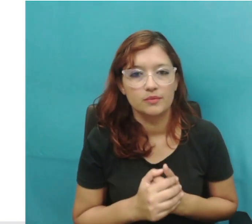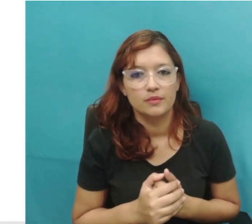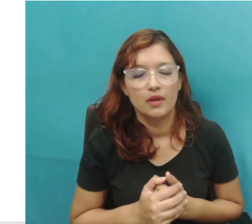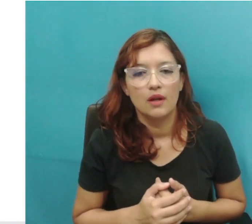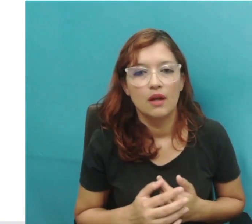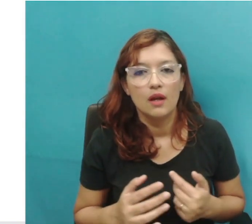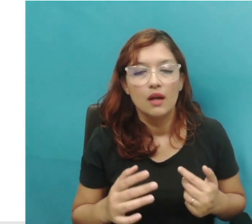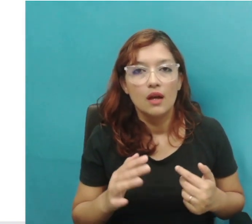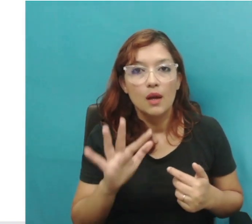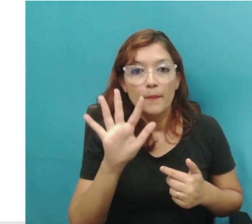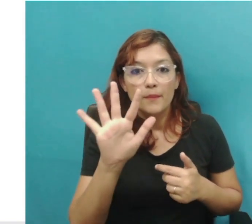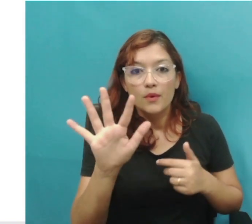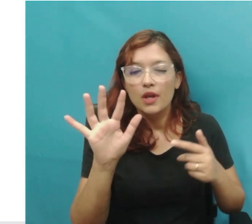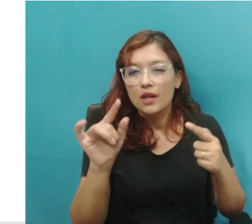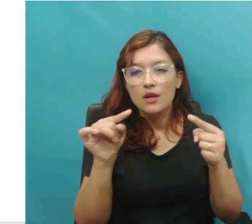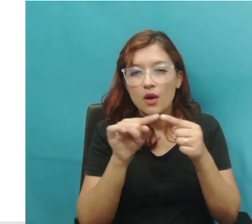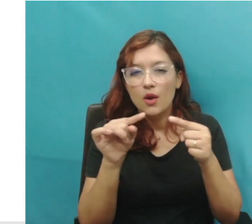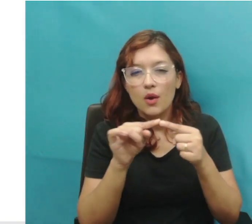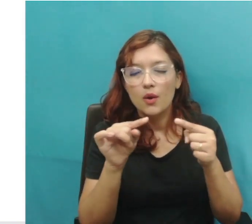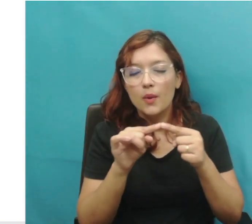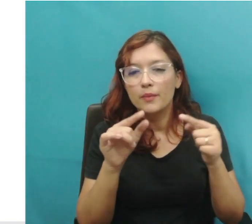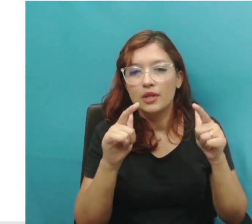O significado é igual.